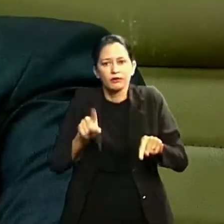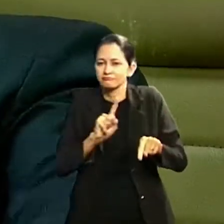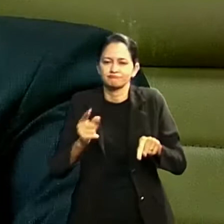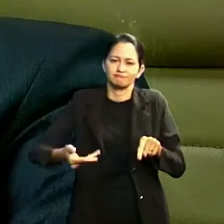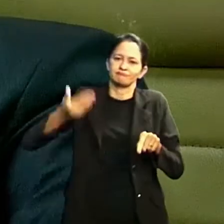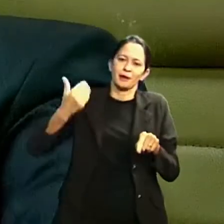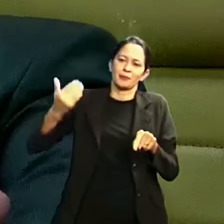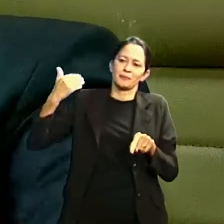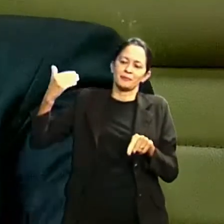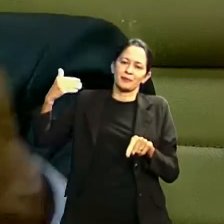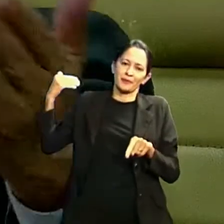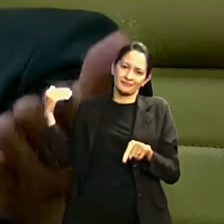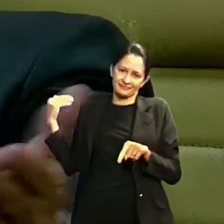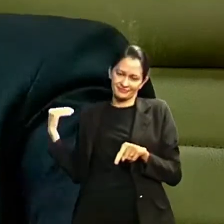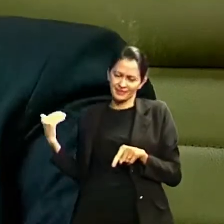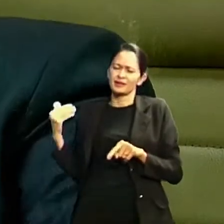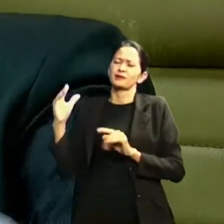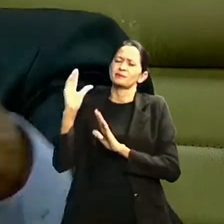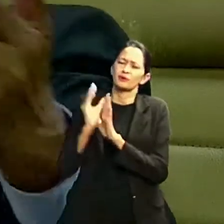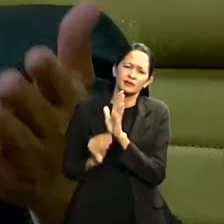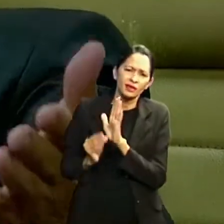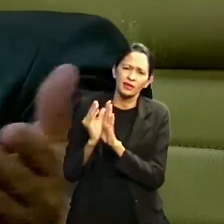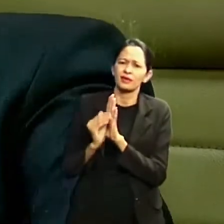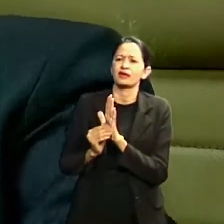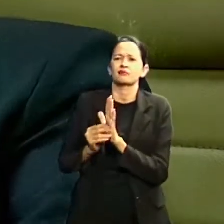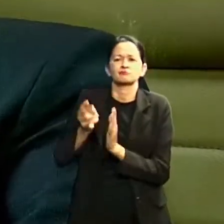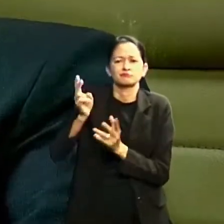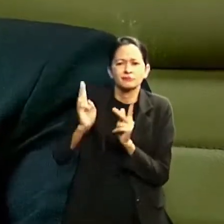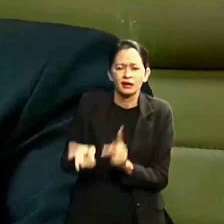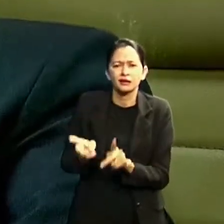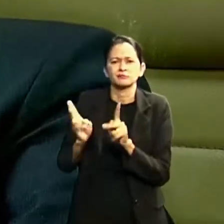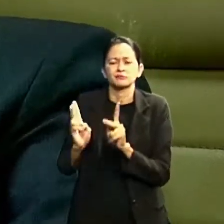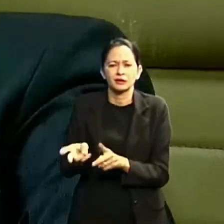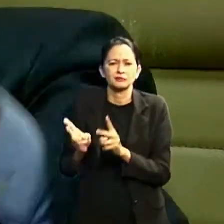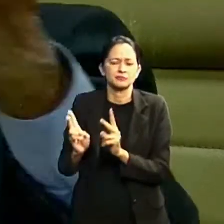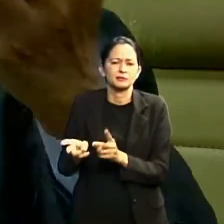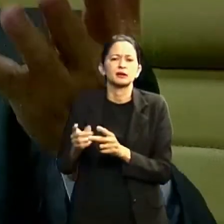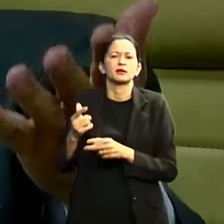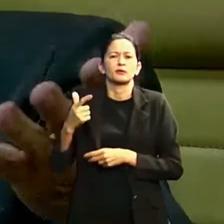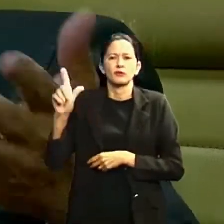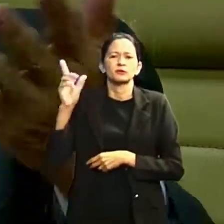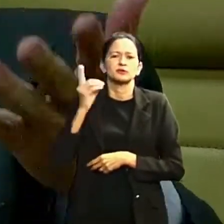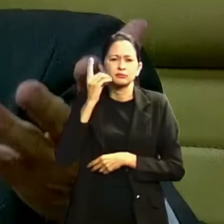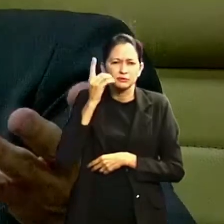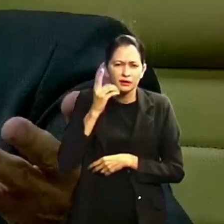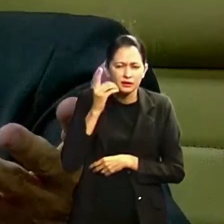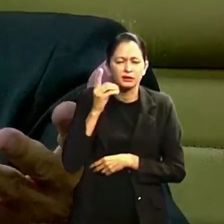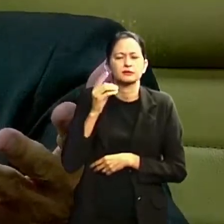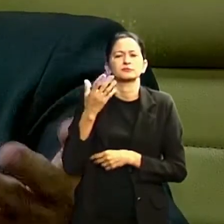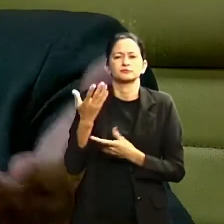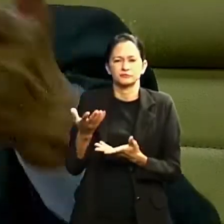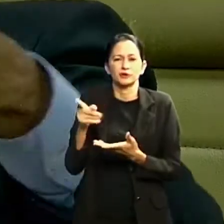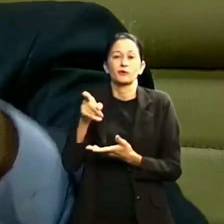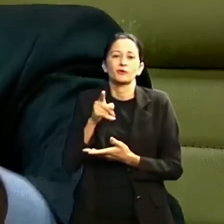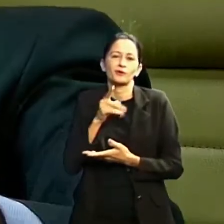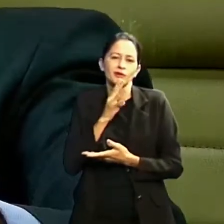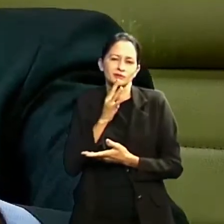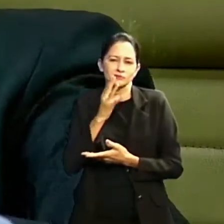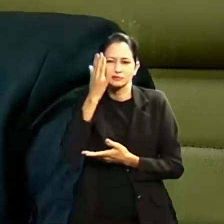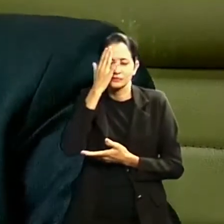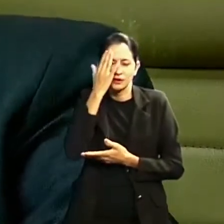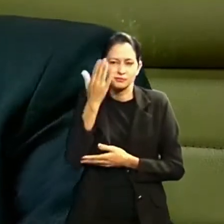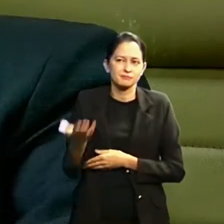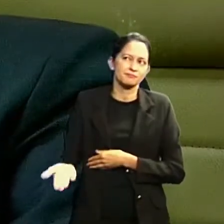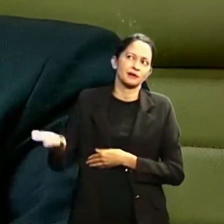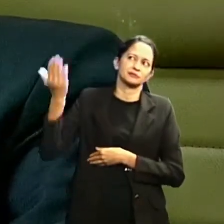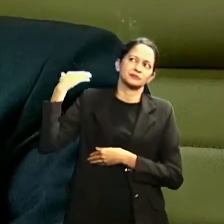gestões. Modelo velho, você sabe que foi um deputado brilhante, sabe como é que se recuperou o IPASGO, provavelmente